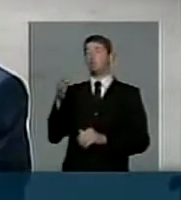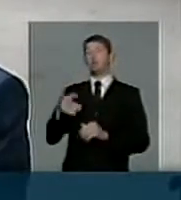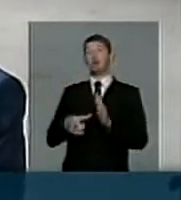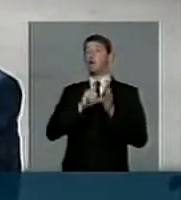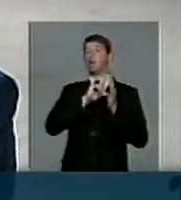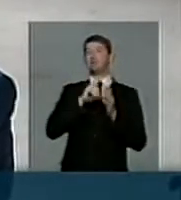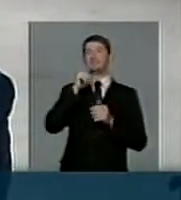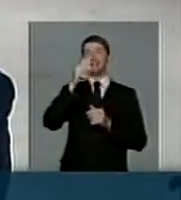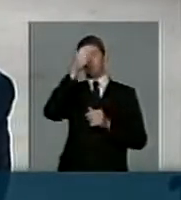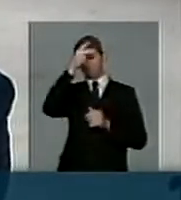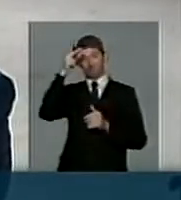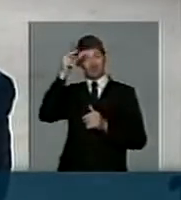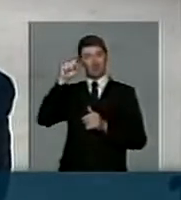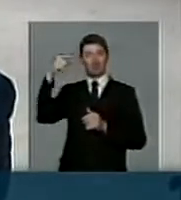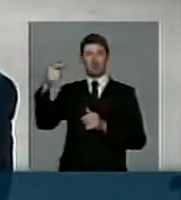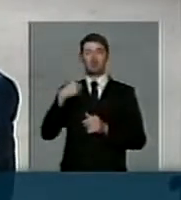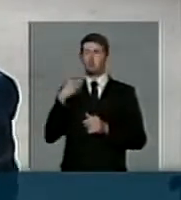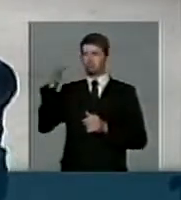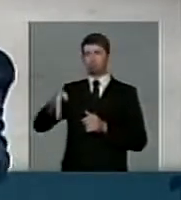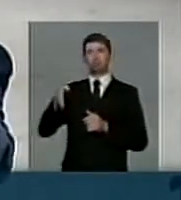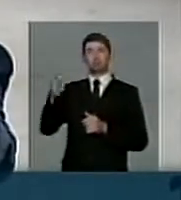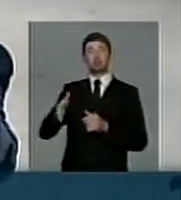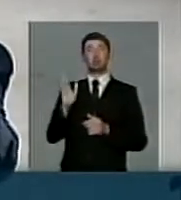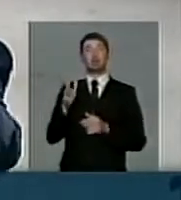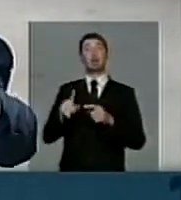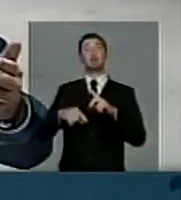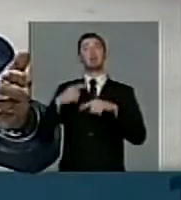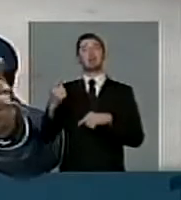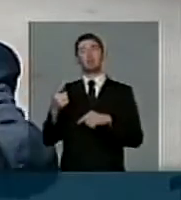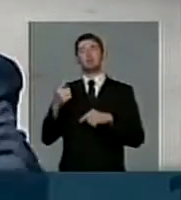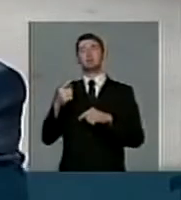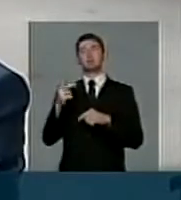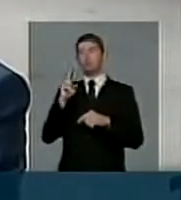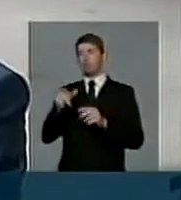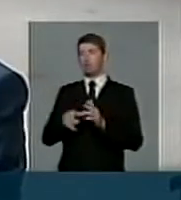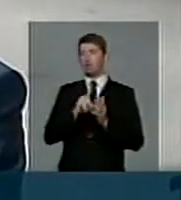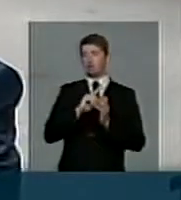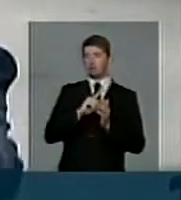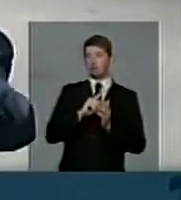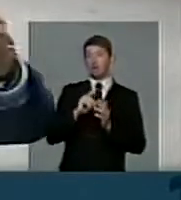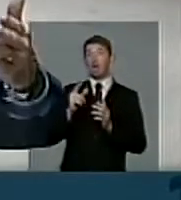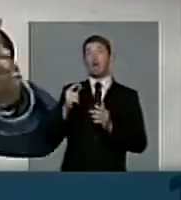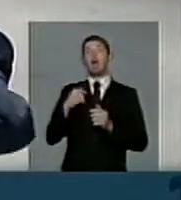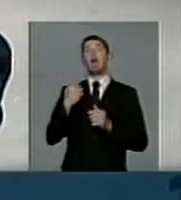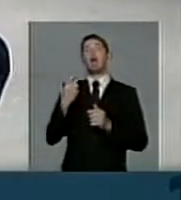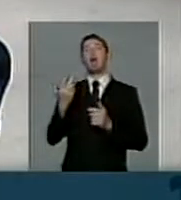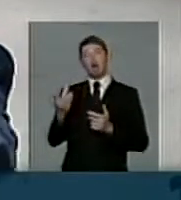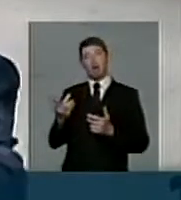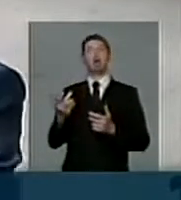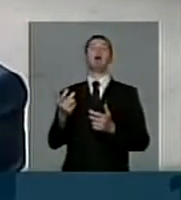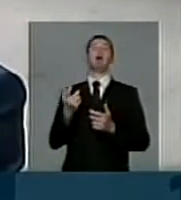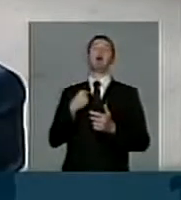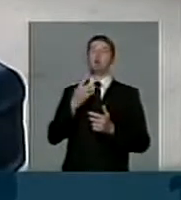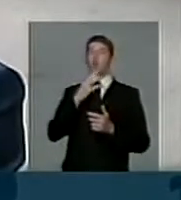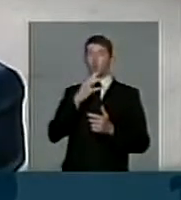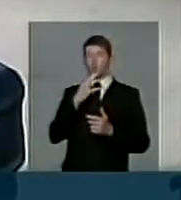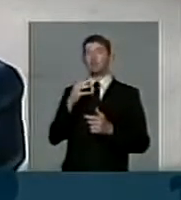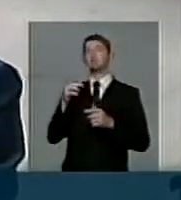público, foi um prefeito que mudou o retrato e a vida daquelas pessoas tão queridas da sua Rio